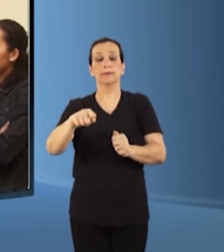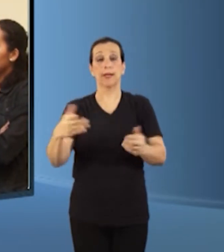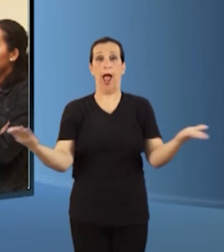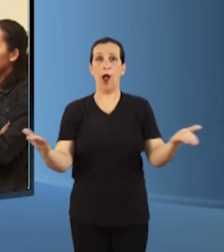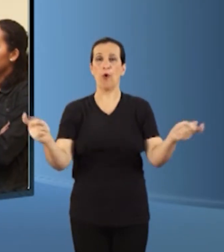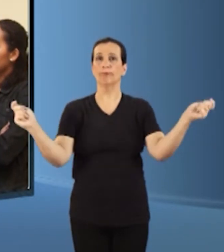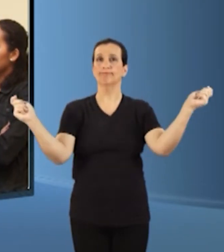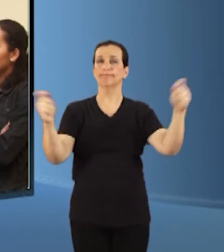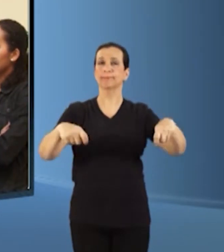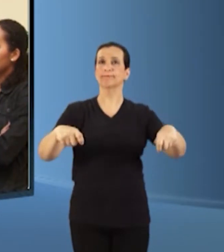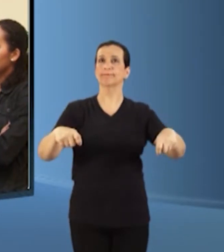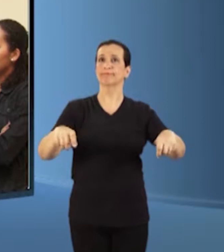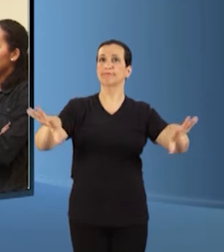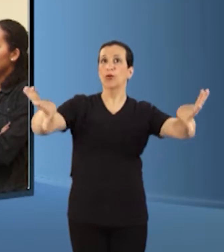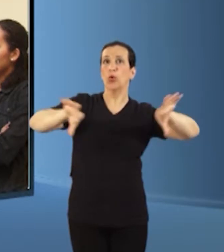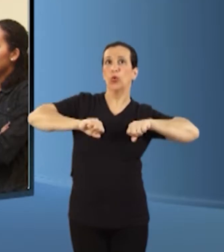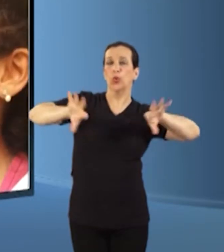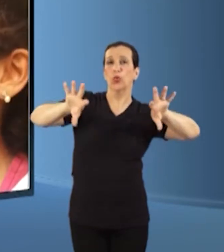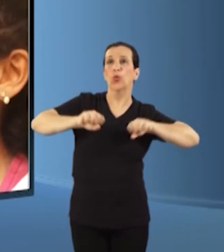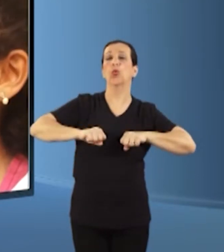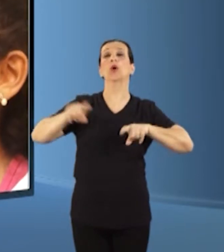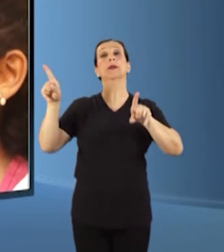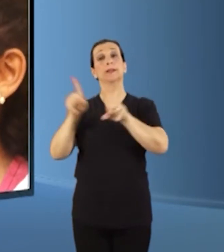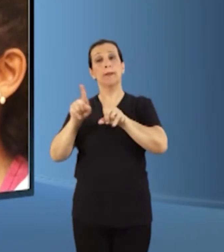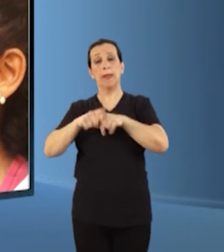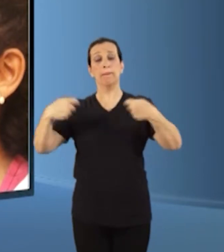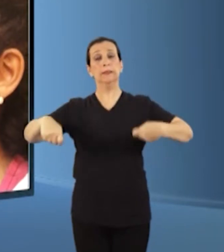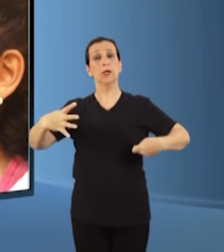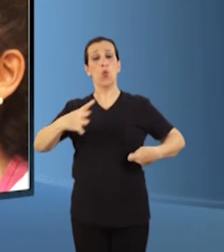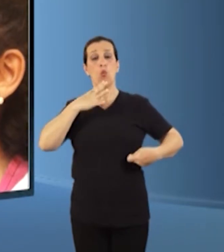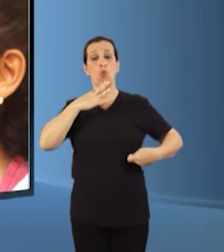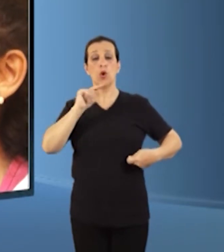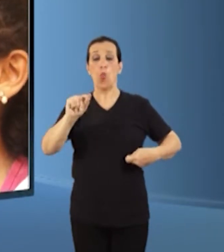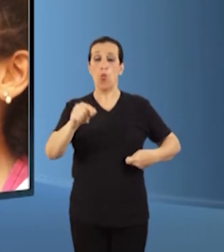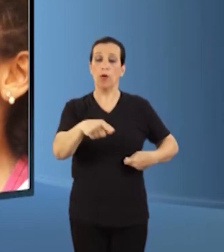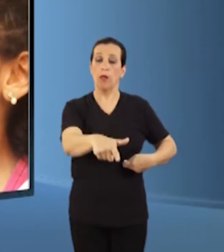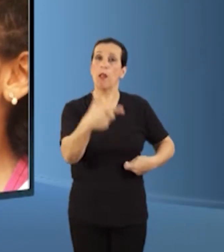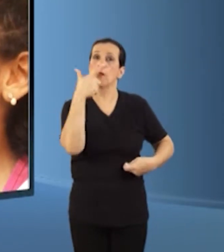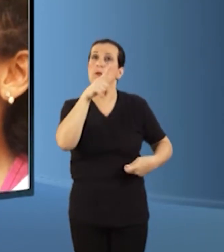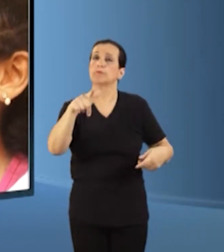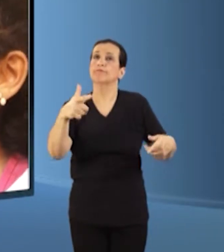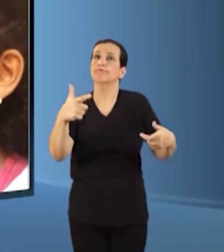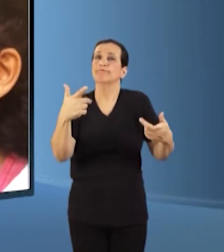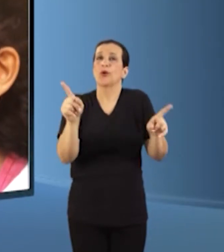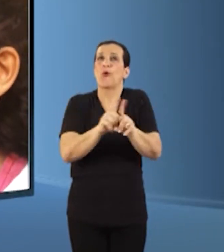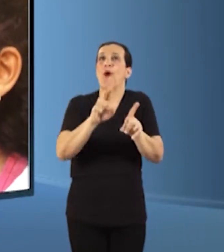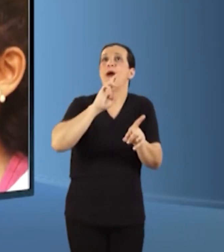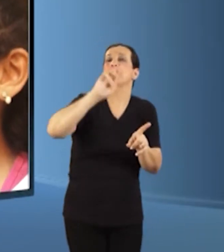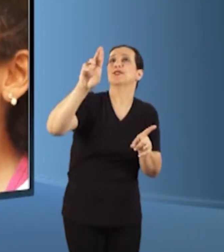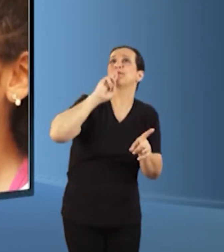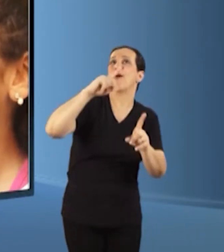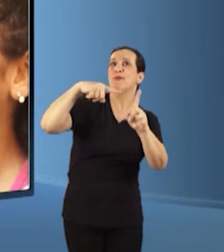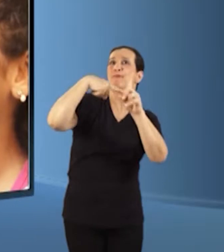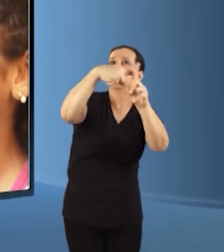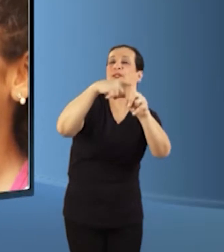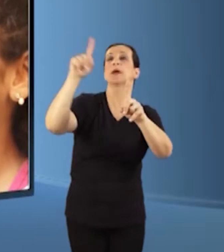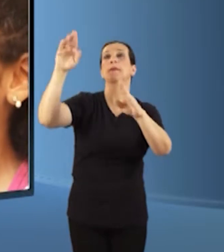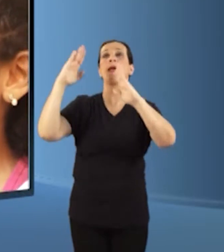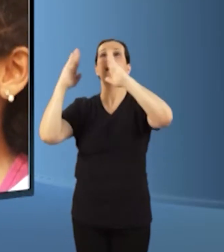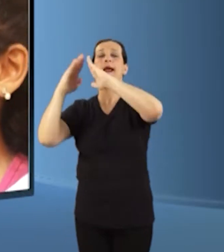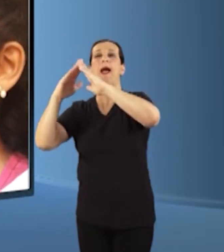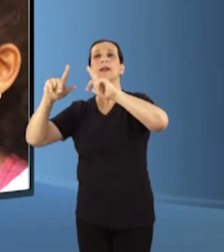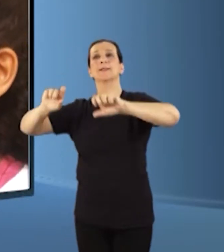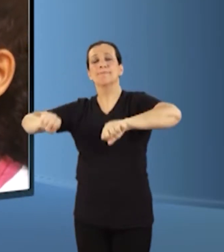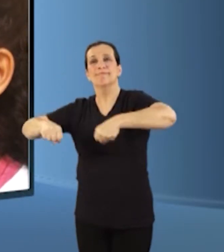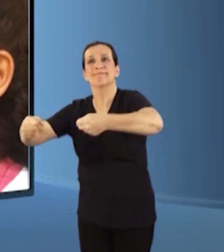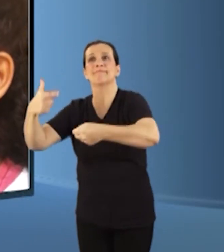o potencial que a criança agora tem, é importante que ele tenha conhecimento do que ela está dando de resposta na terapia para que ele possa